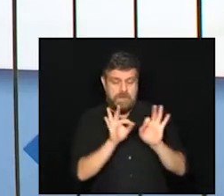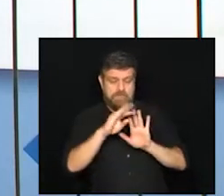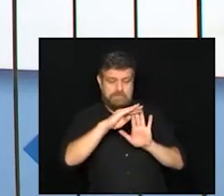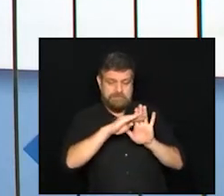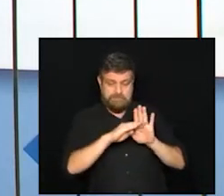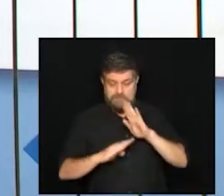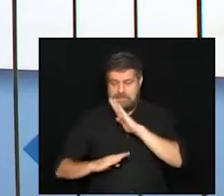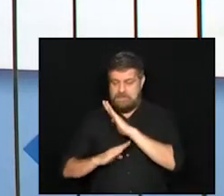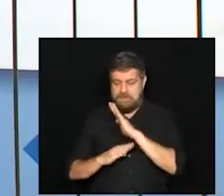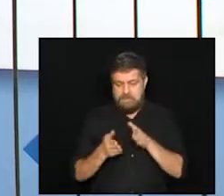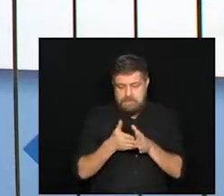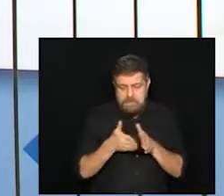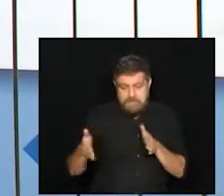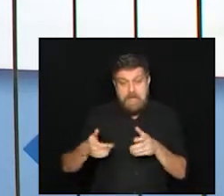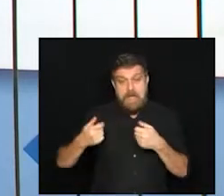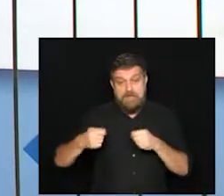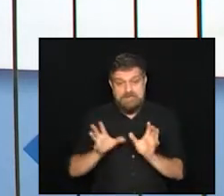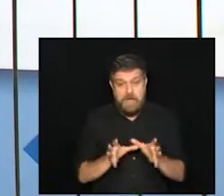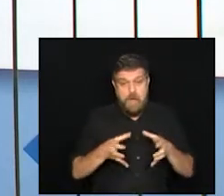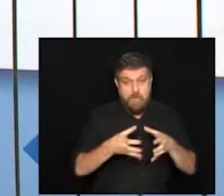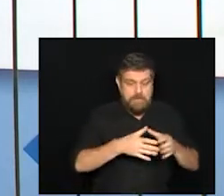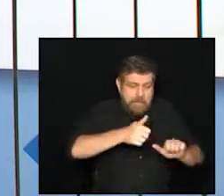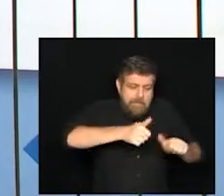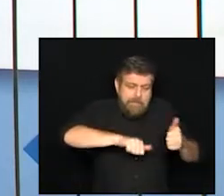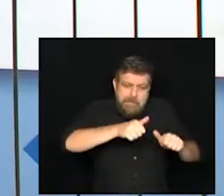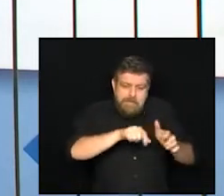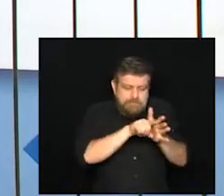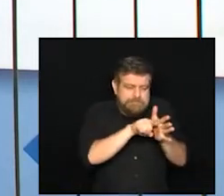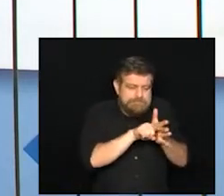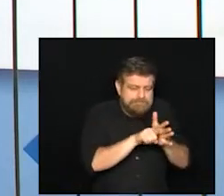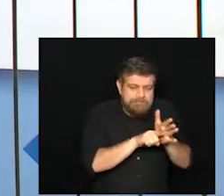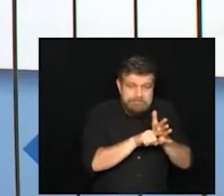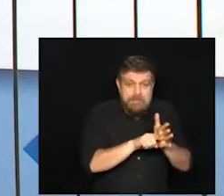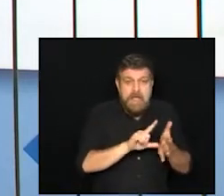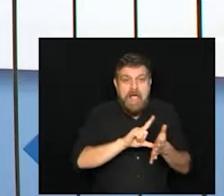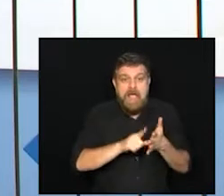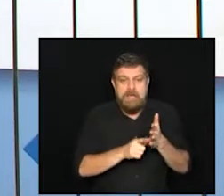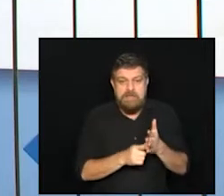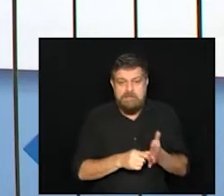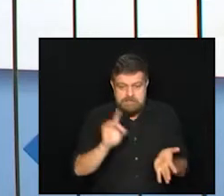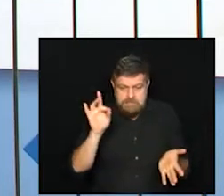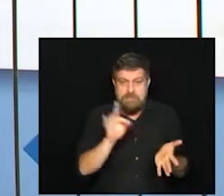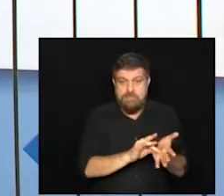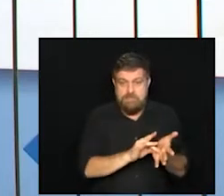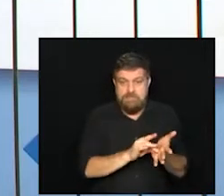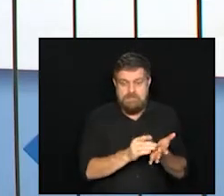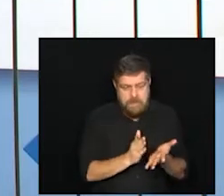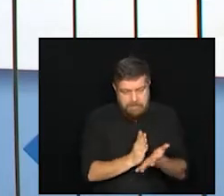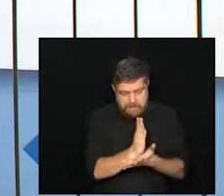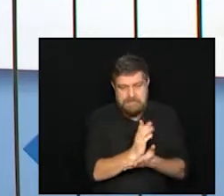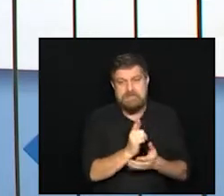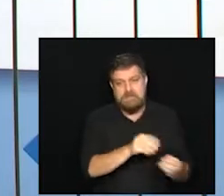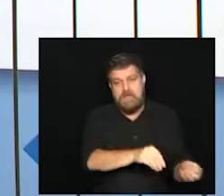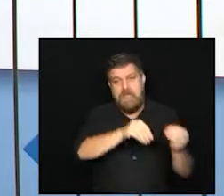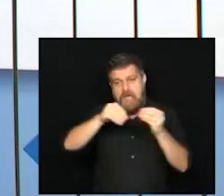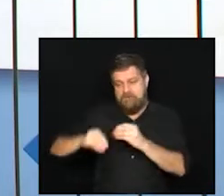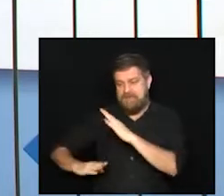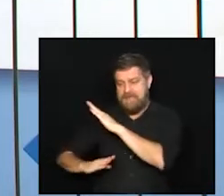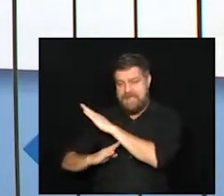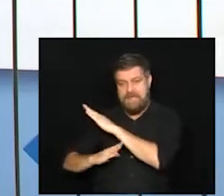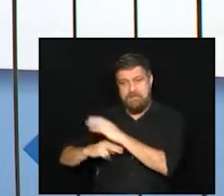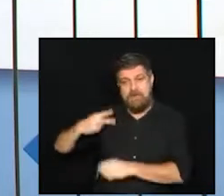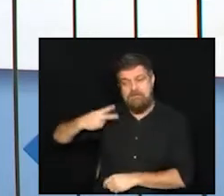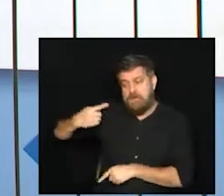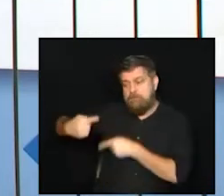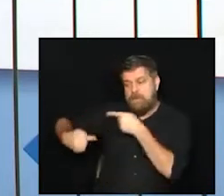projetos que tramitam na Câmara precisam passar pelas comissões e quando recebem parecer favorável à estão aptos a